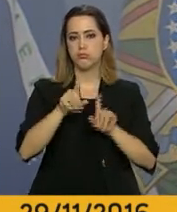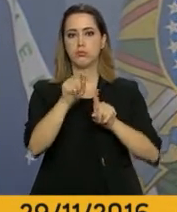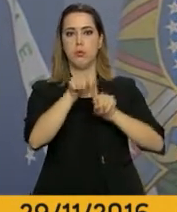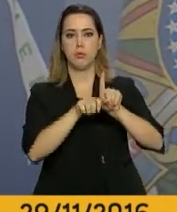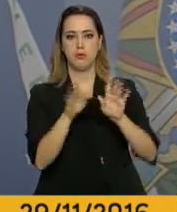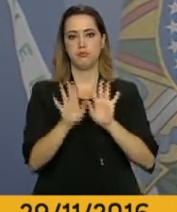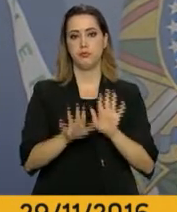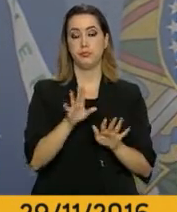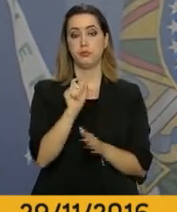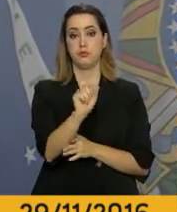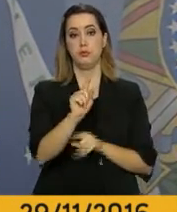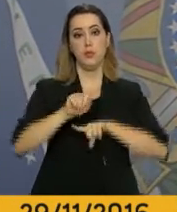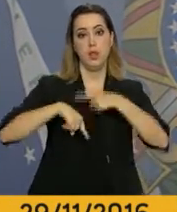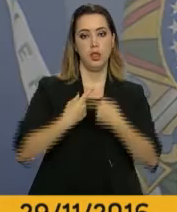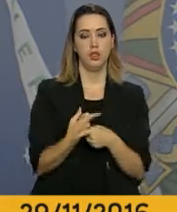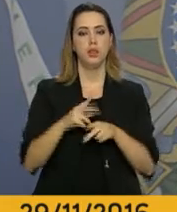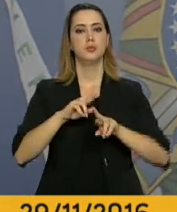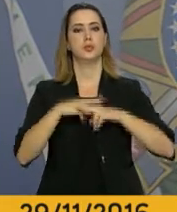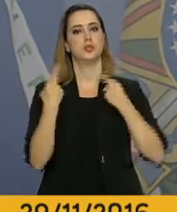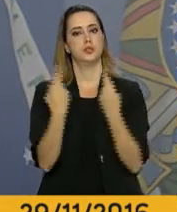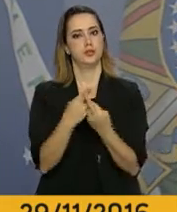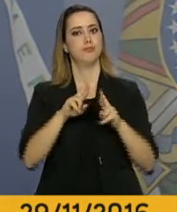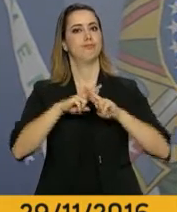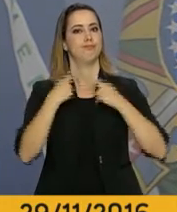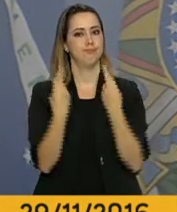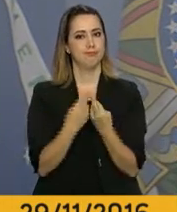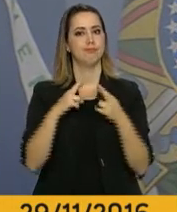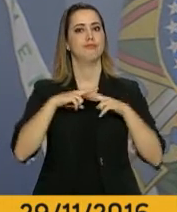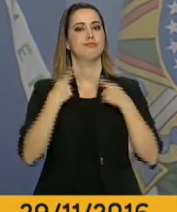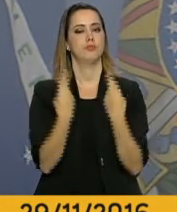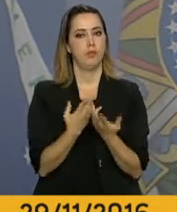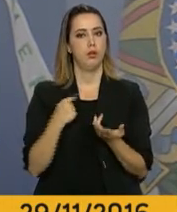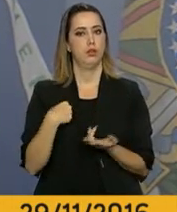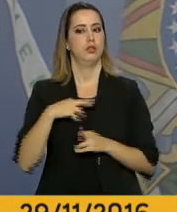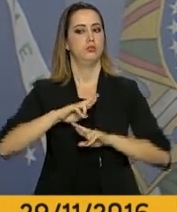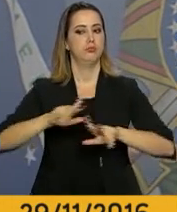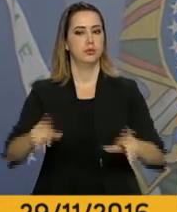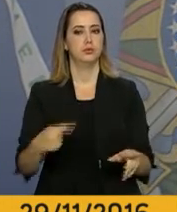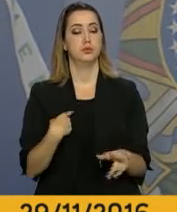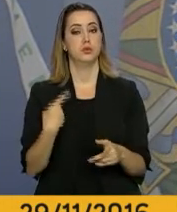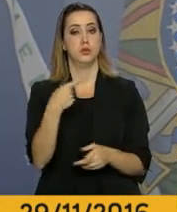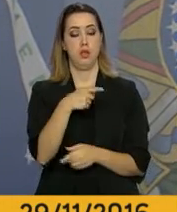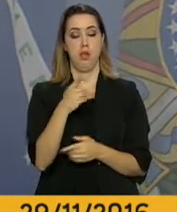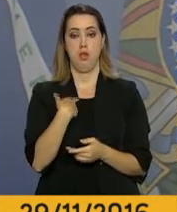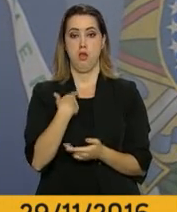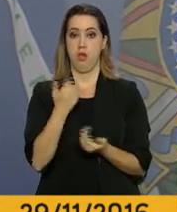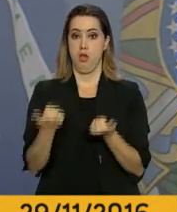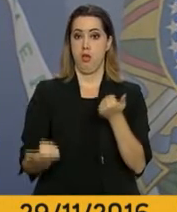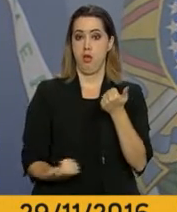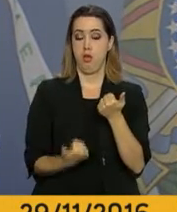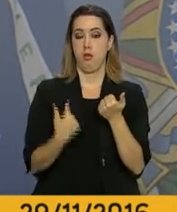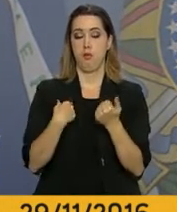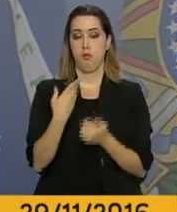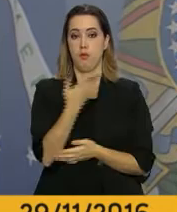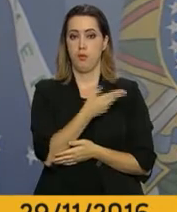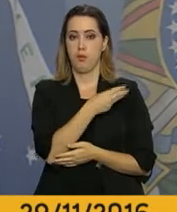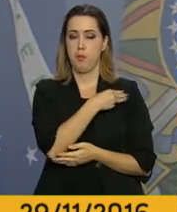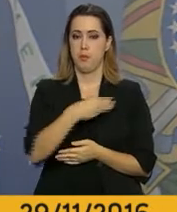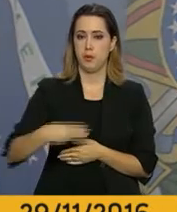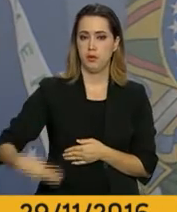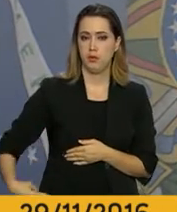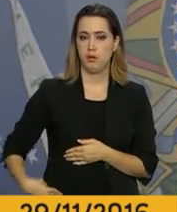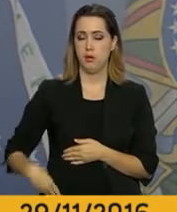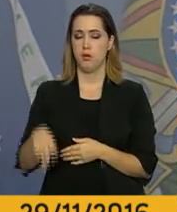depois fizemos novas reuniões como faziam até no palácio jaburu quando então era ministro o senador eduardo braga